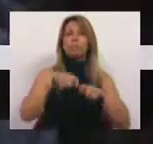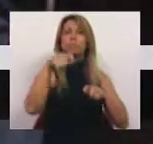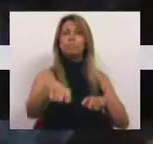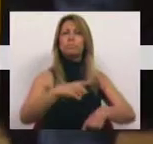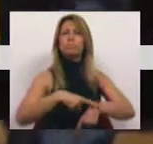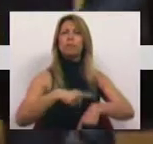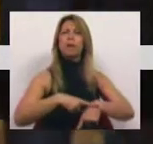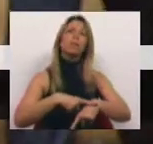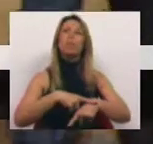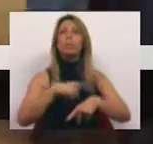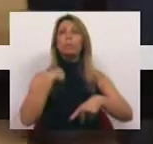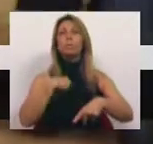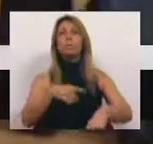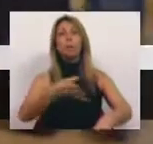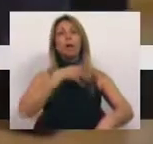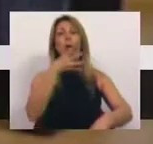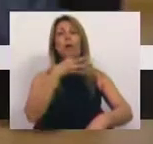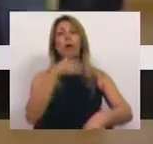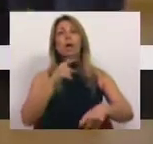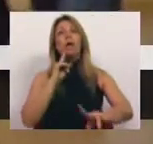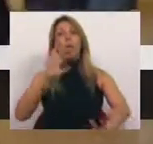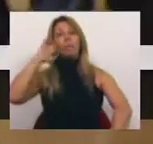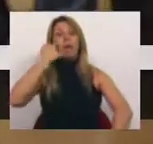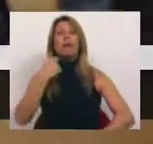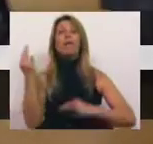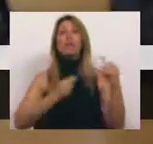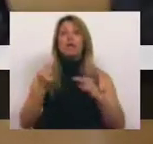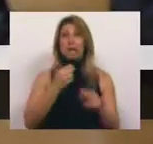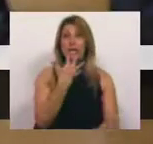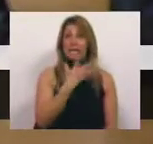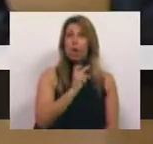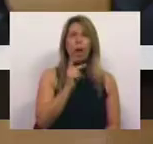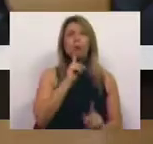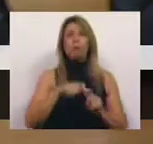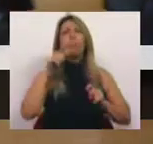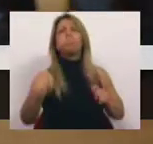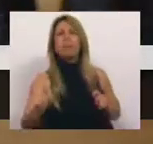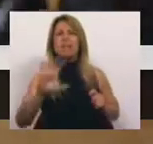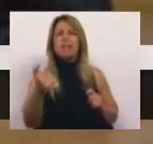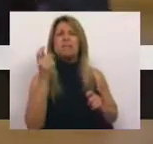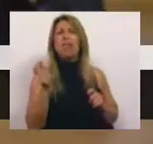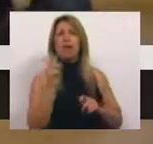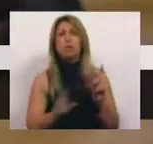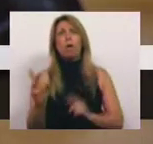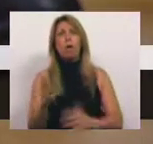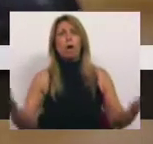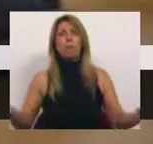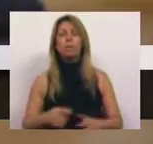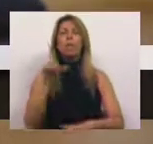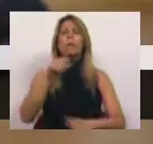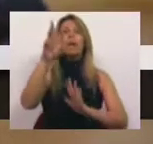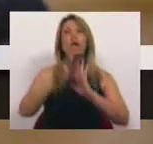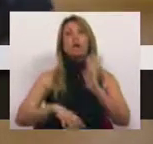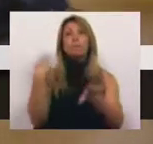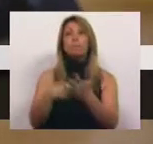período de reporte dos prejuízos fiscais de 5 para 15 anos. Mas também podemos falar das alterações no regime de tributação